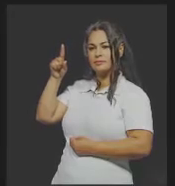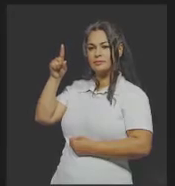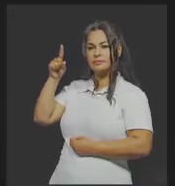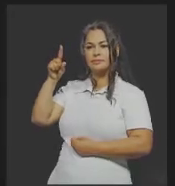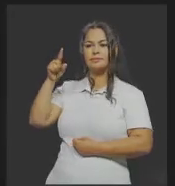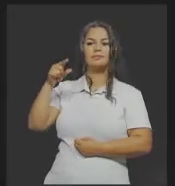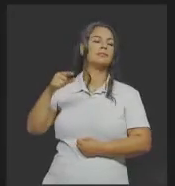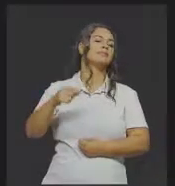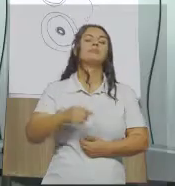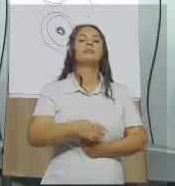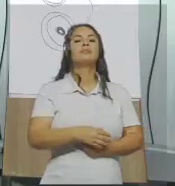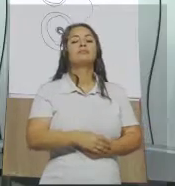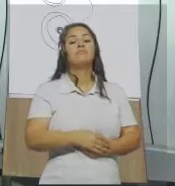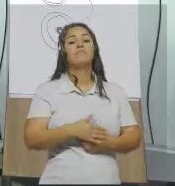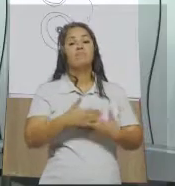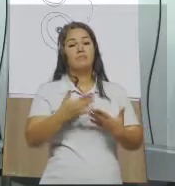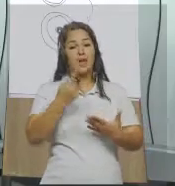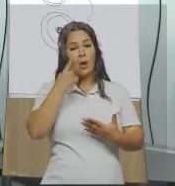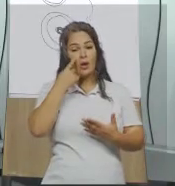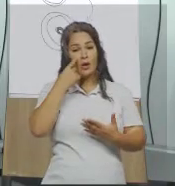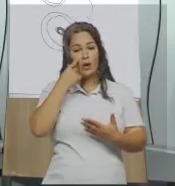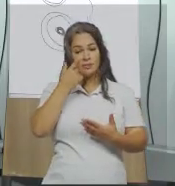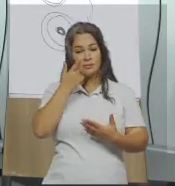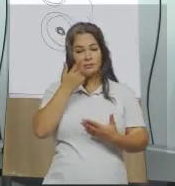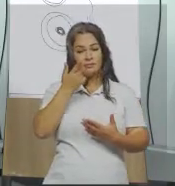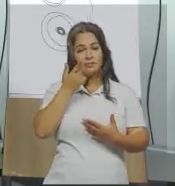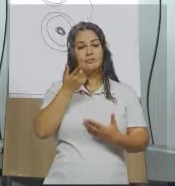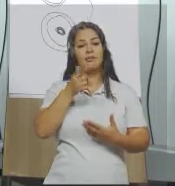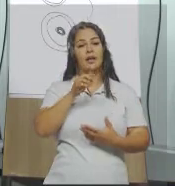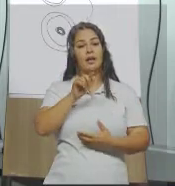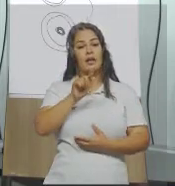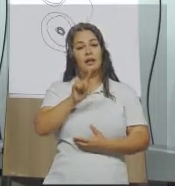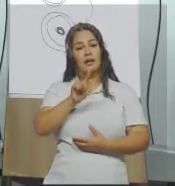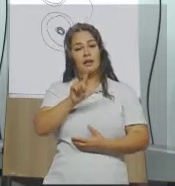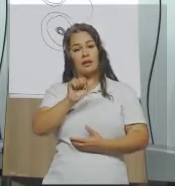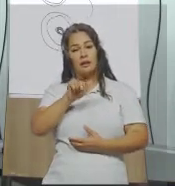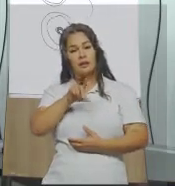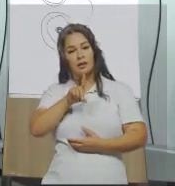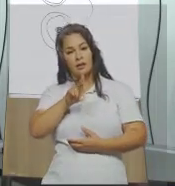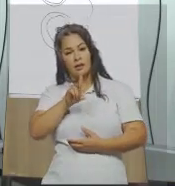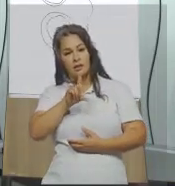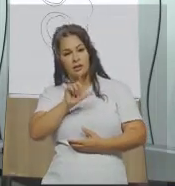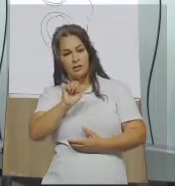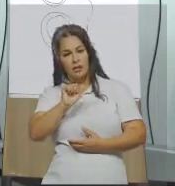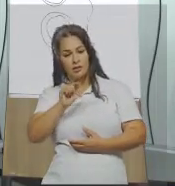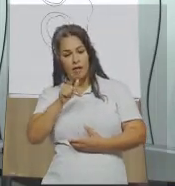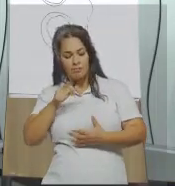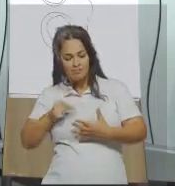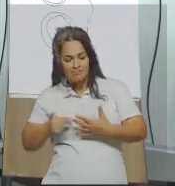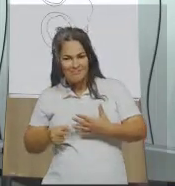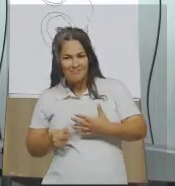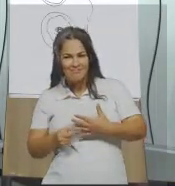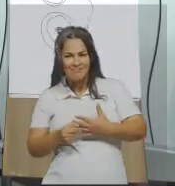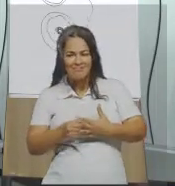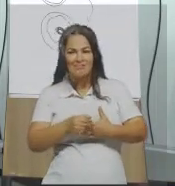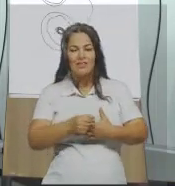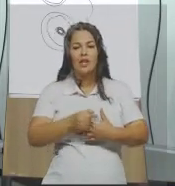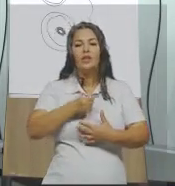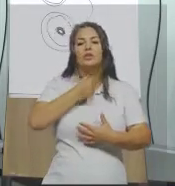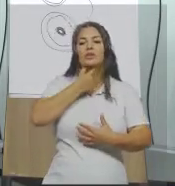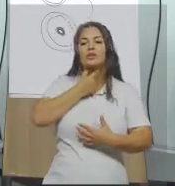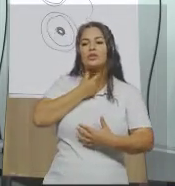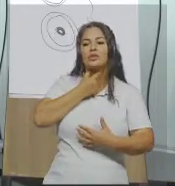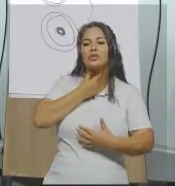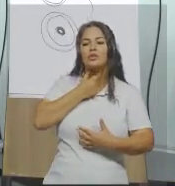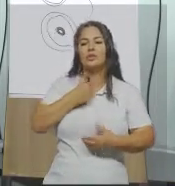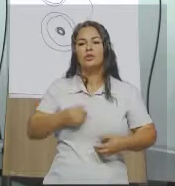do homem. Então essas aí são as principais glândulas que formam o sistema endócrino e elas são as que estão